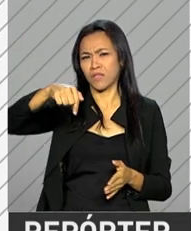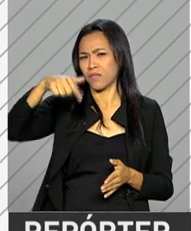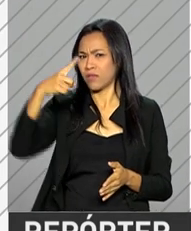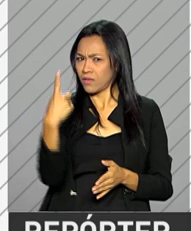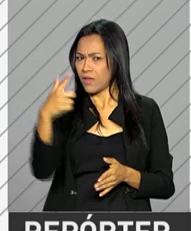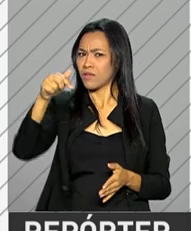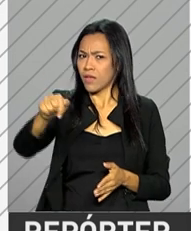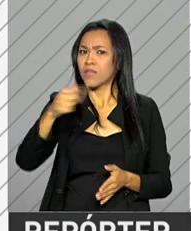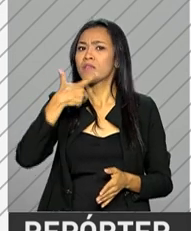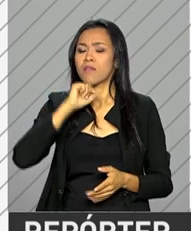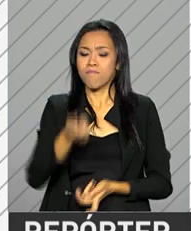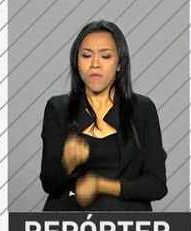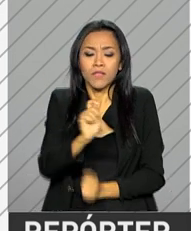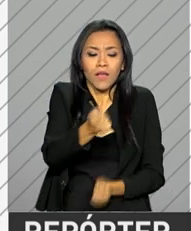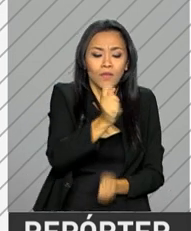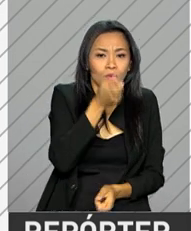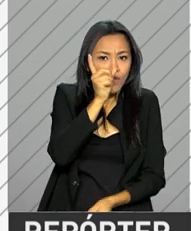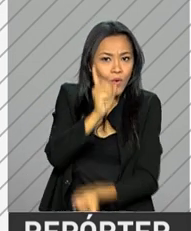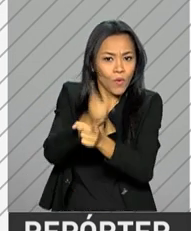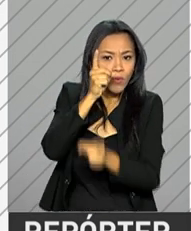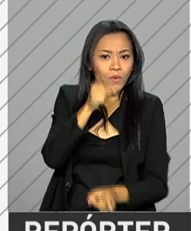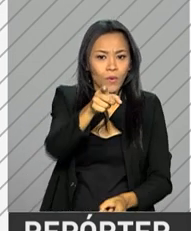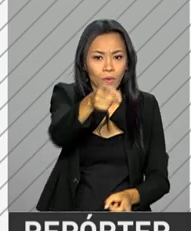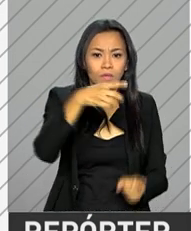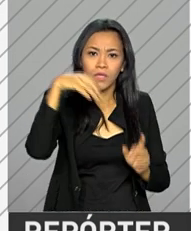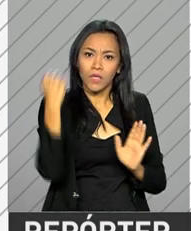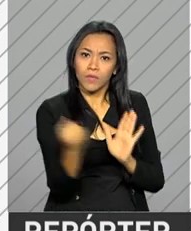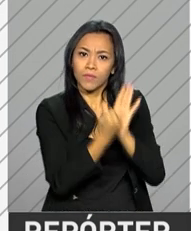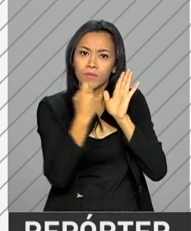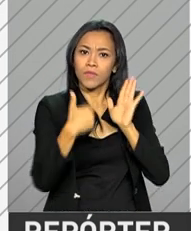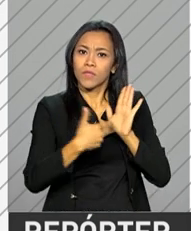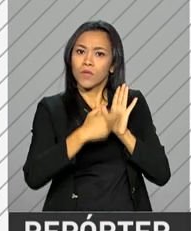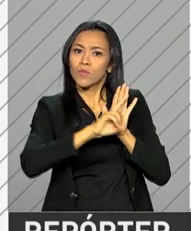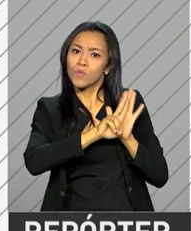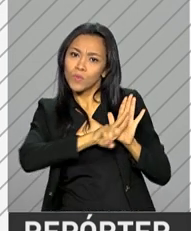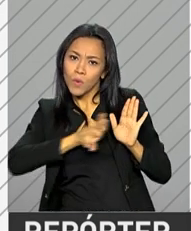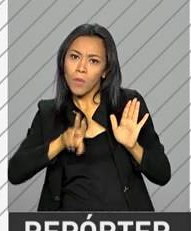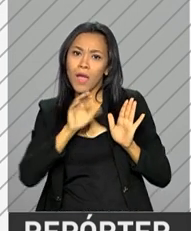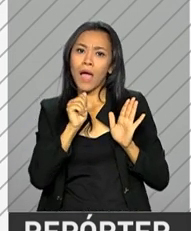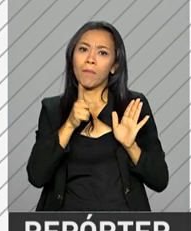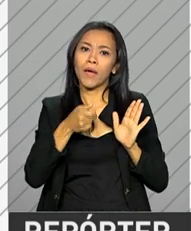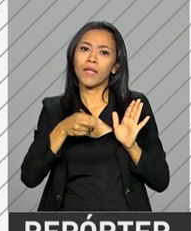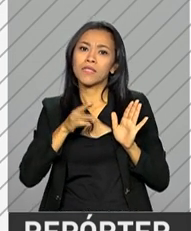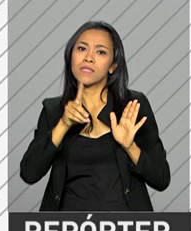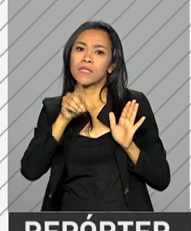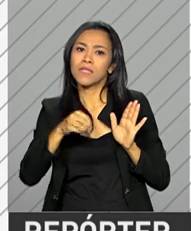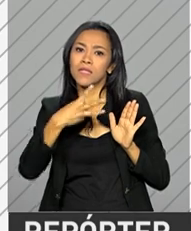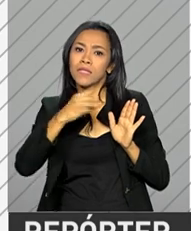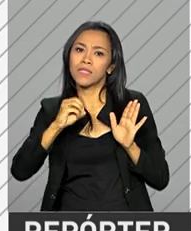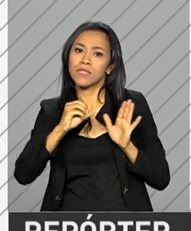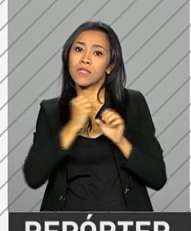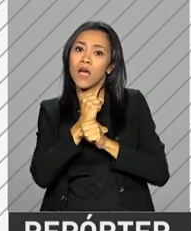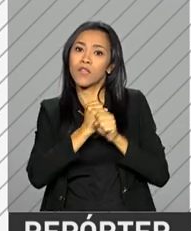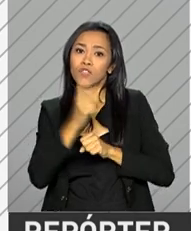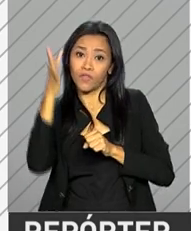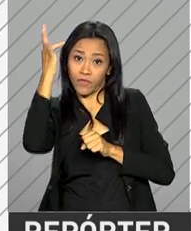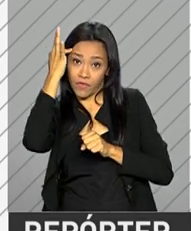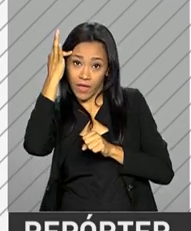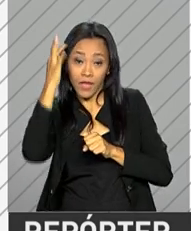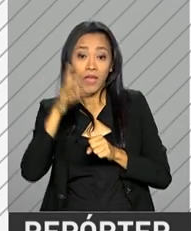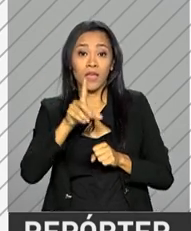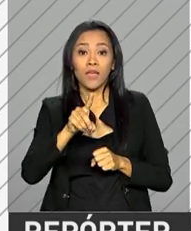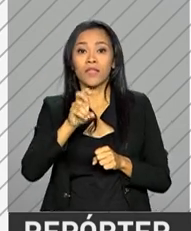o carimbo apresenta essa imagem de nossa senhora acompanhada dos dizeres aparecida 300 anos de fé e devoção e